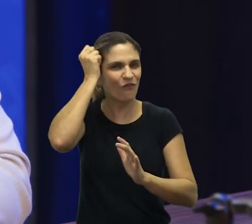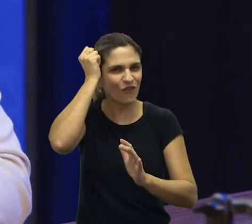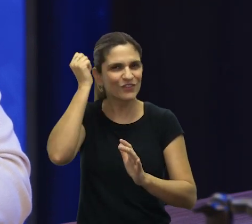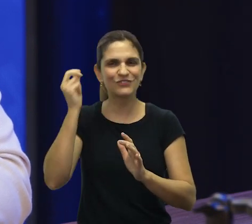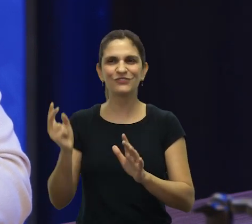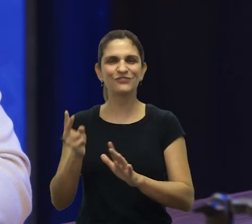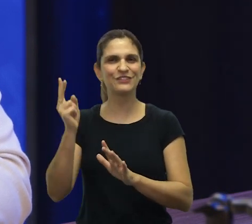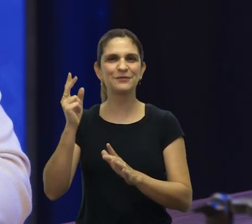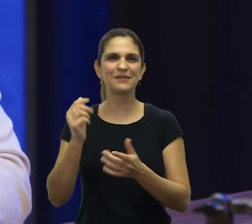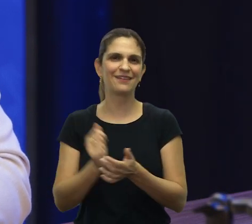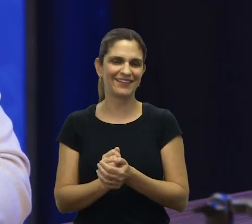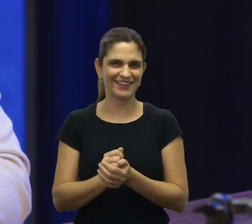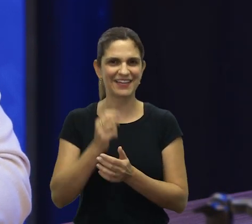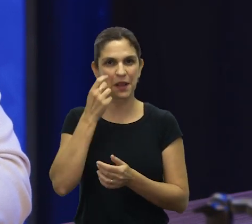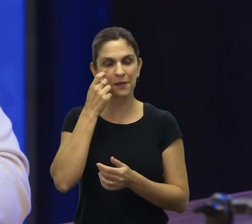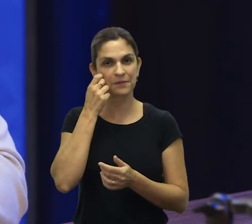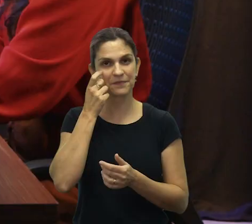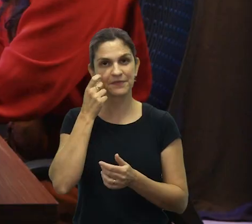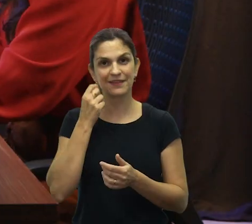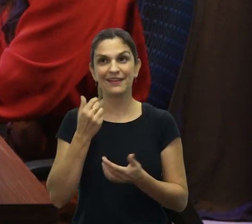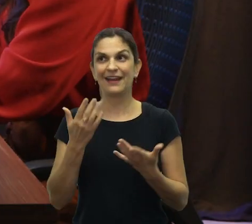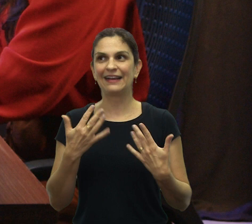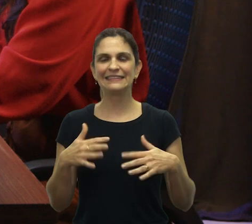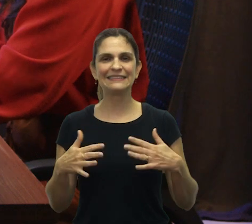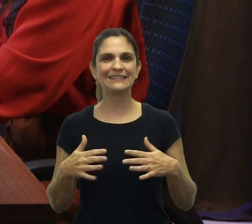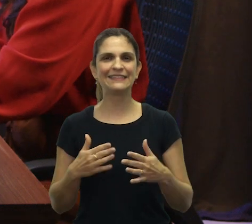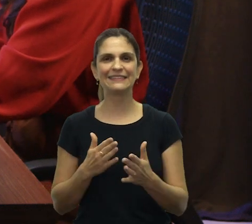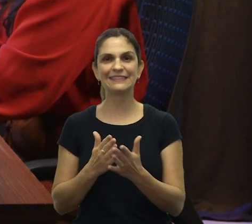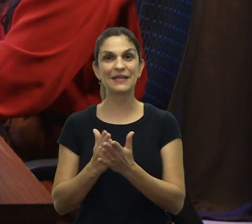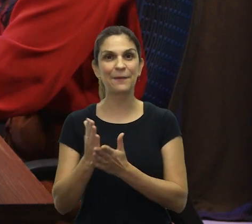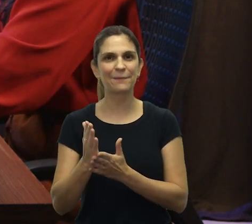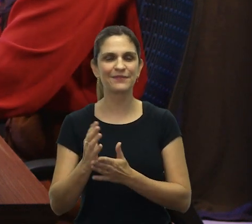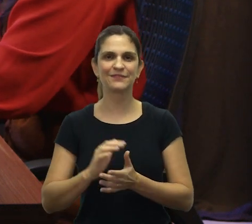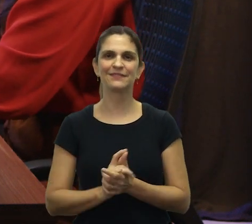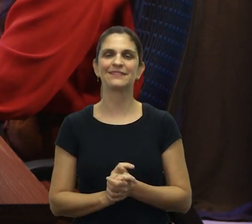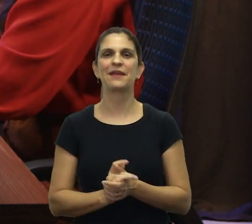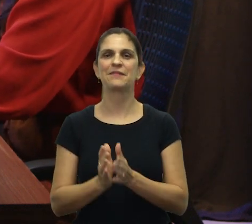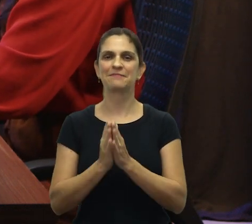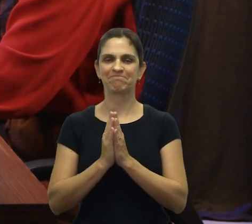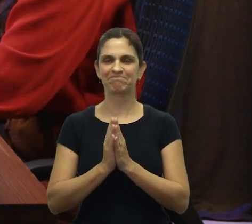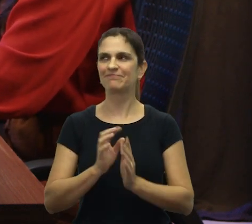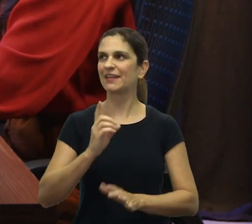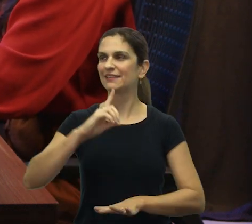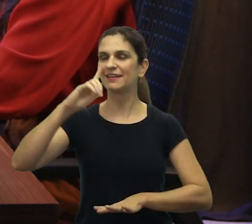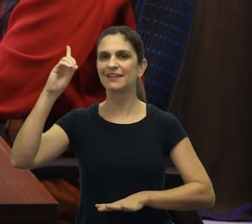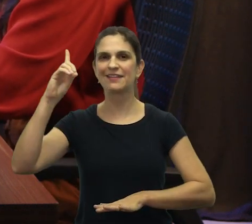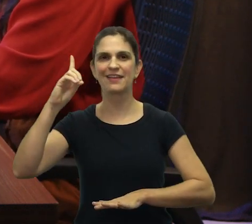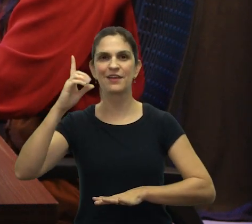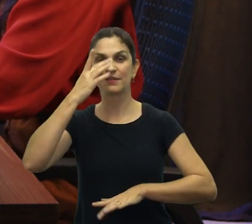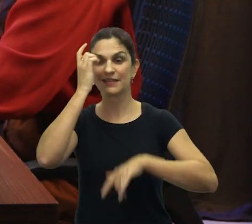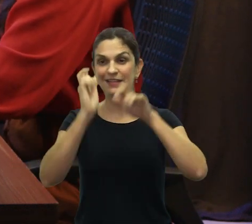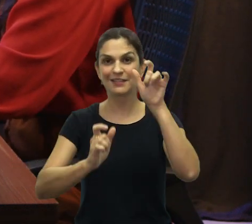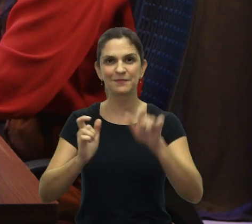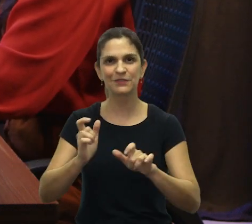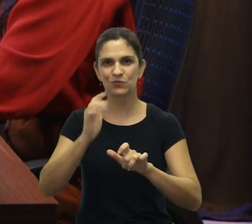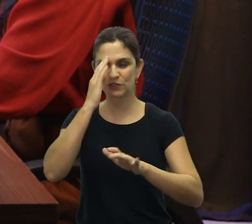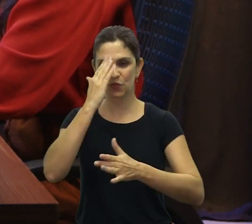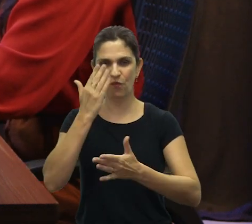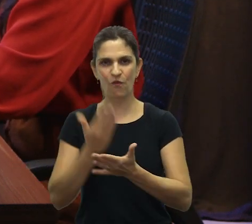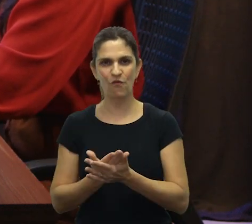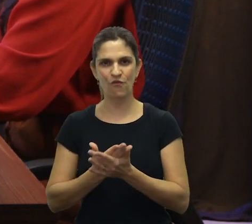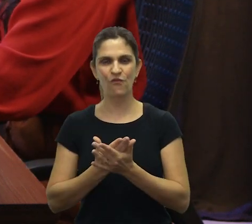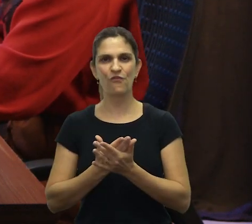vestibular. Né? E a gente conseguiu... para saber se passou, né? Exatamente. E graças a Deus e graças às pessoas